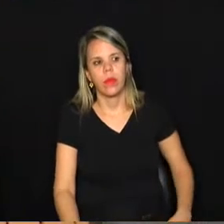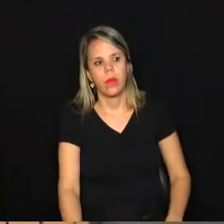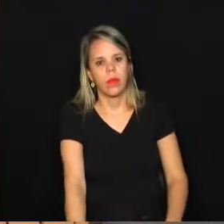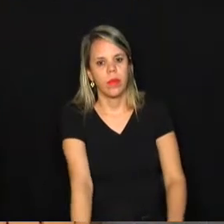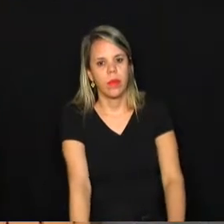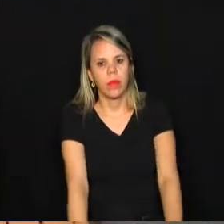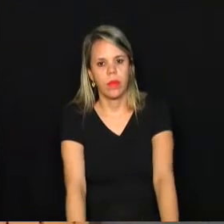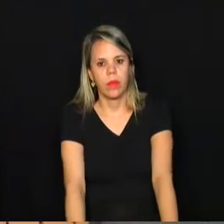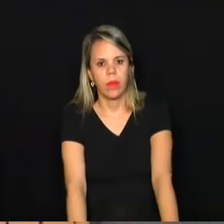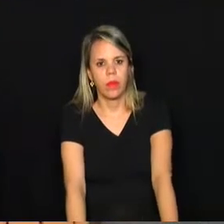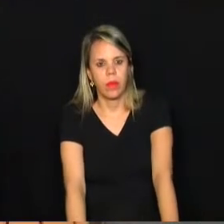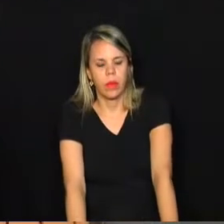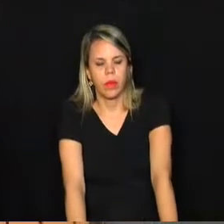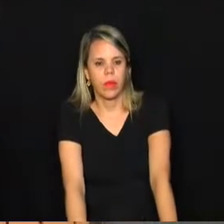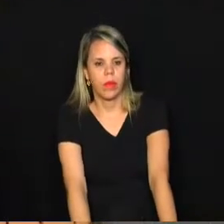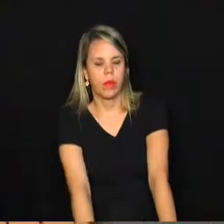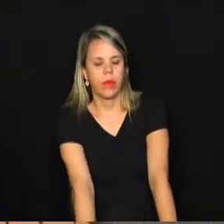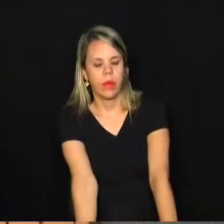Você vai ter que abrir o...